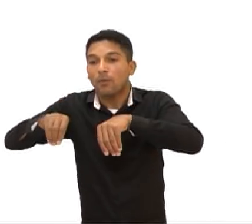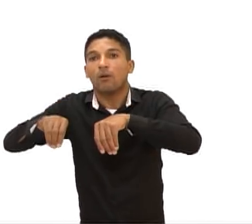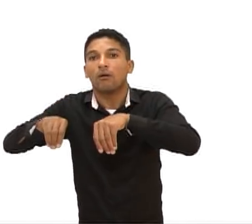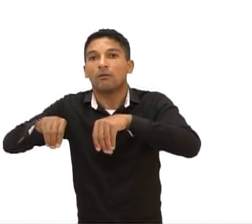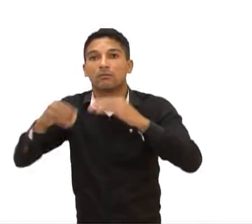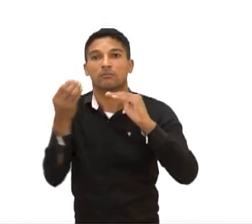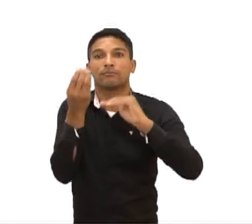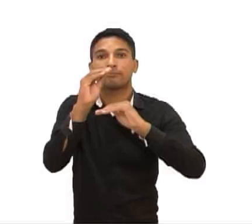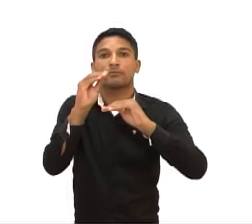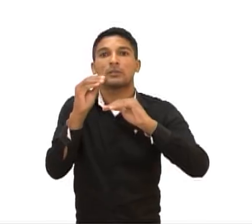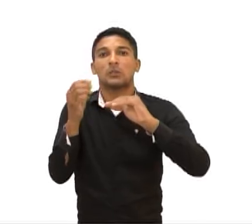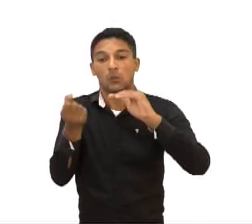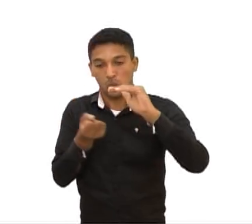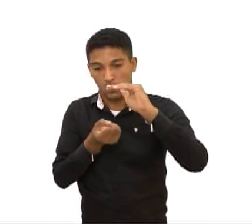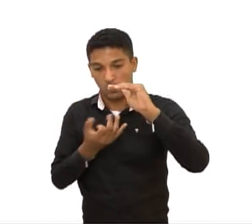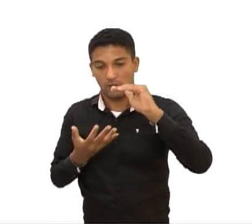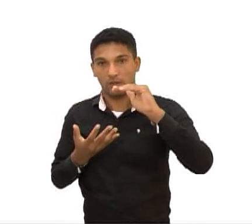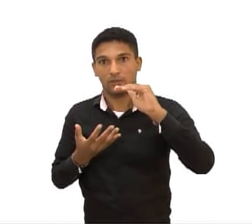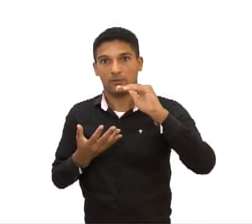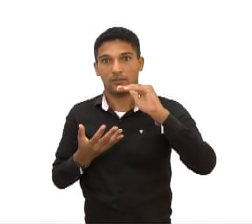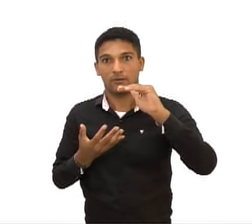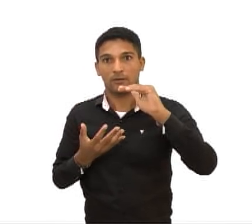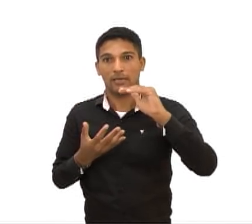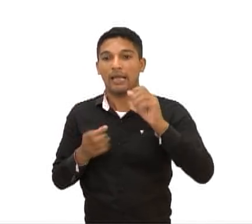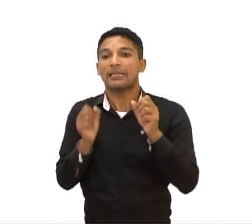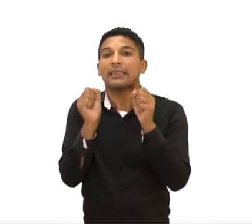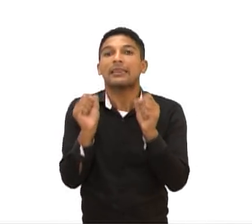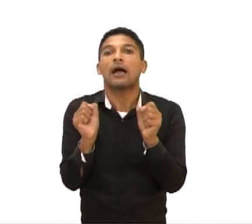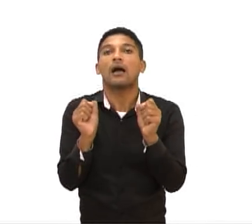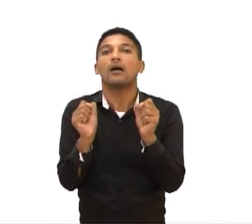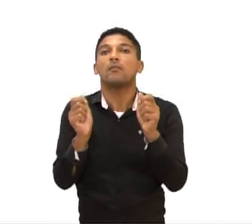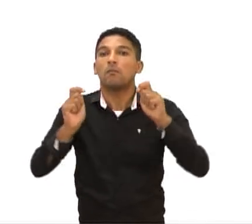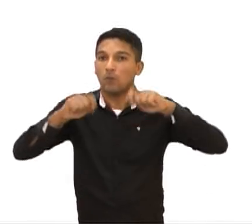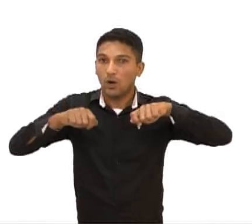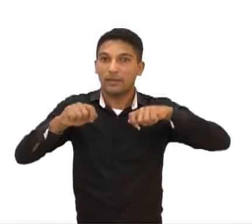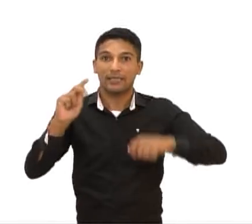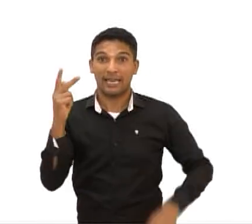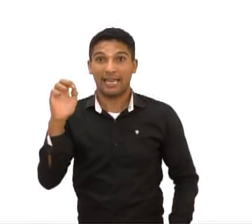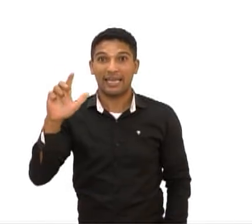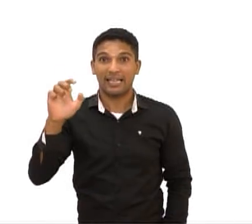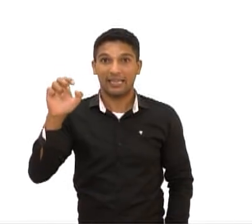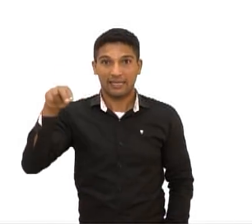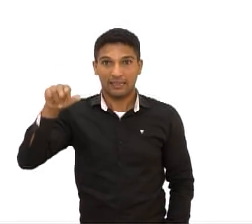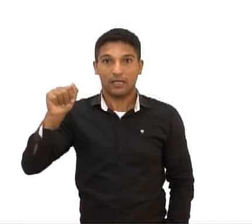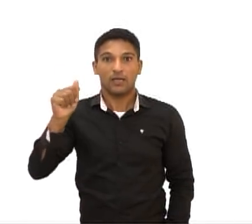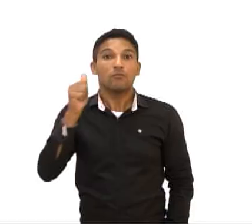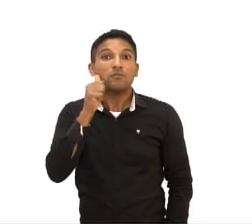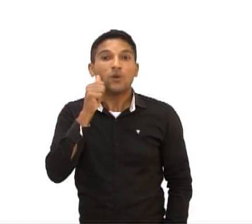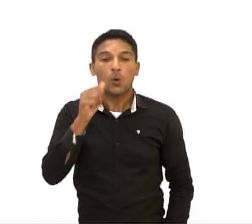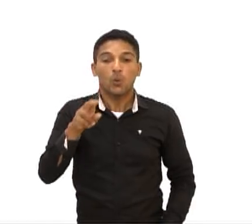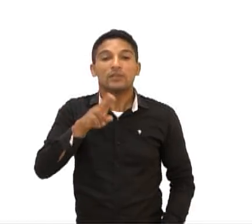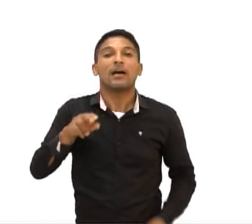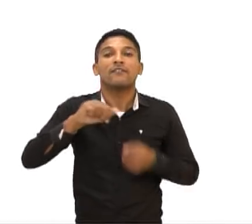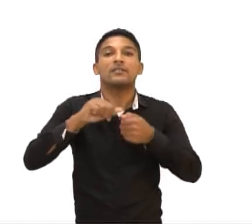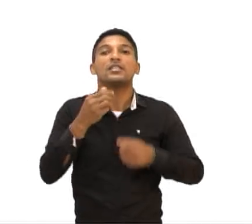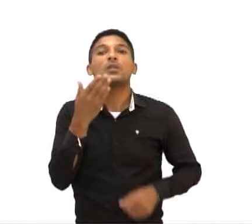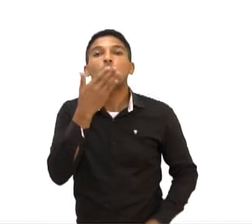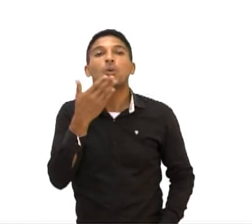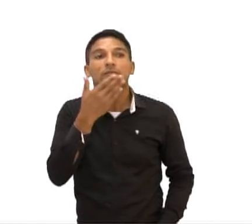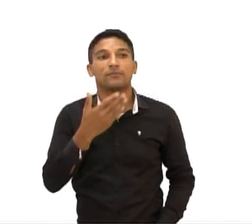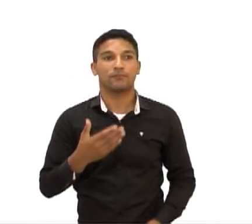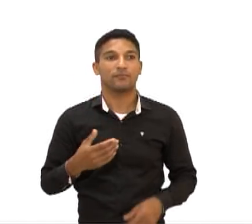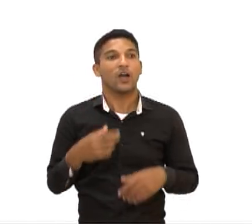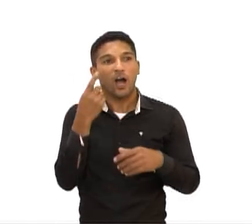e também quantos que a Helena, poderia utilizar. Então, 4 foram quebrados, logo 12 menos 4,